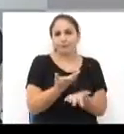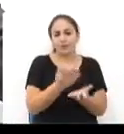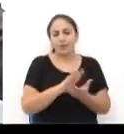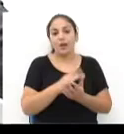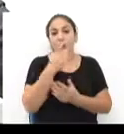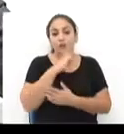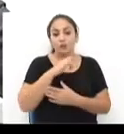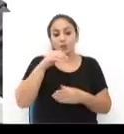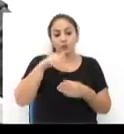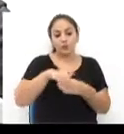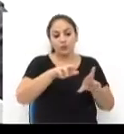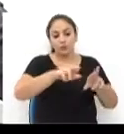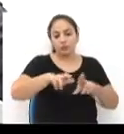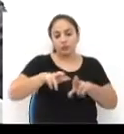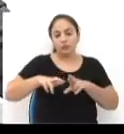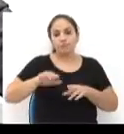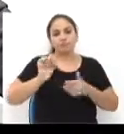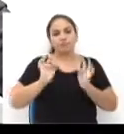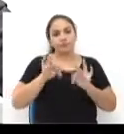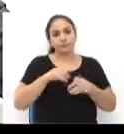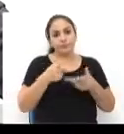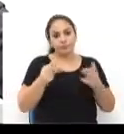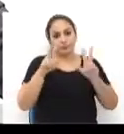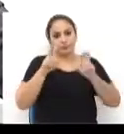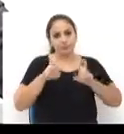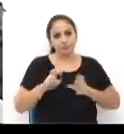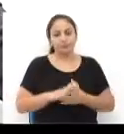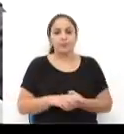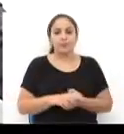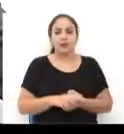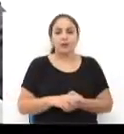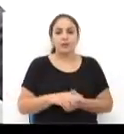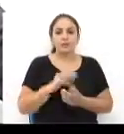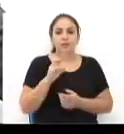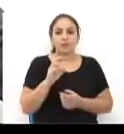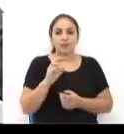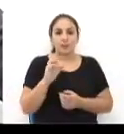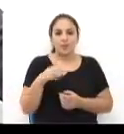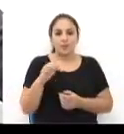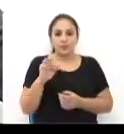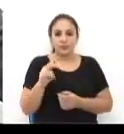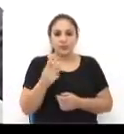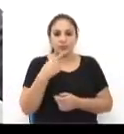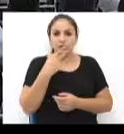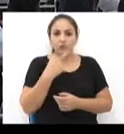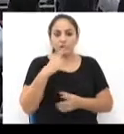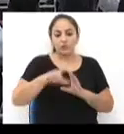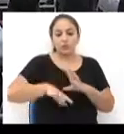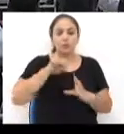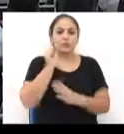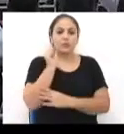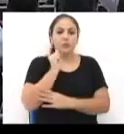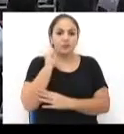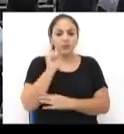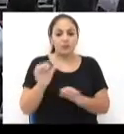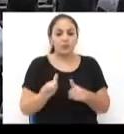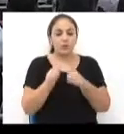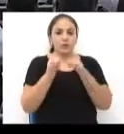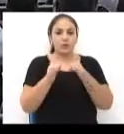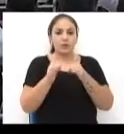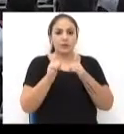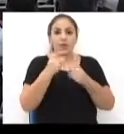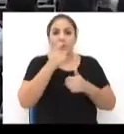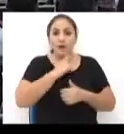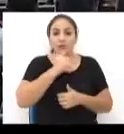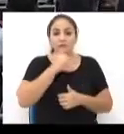acabaria com isso. Para a Wesp, algumas propostas defendidas pelo Senado não qualificam a política. A votação proporcional em